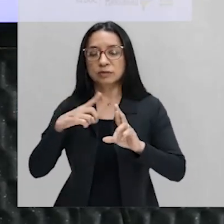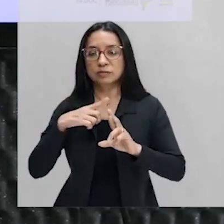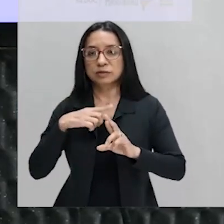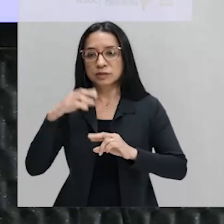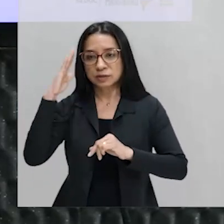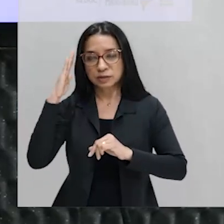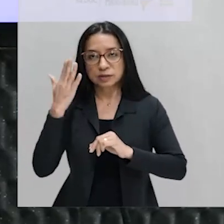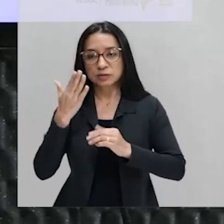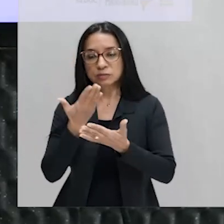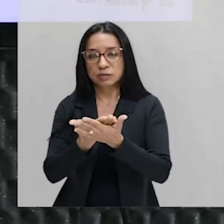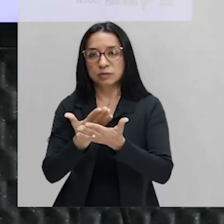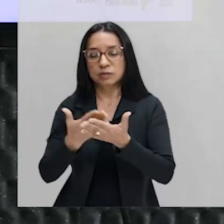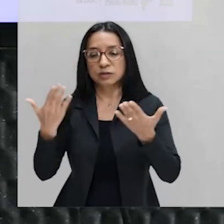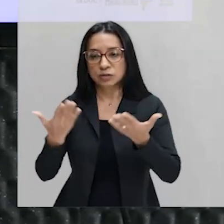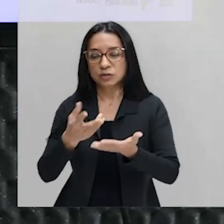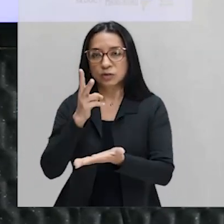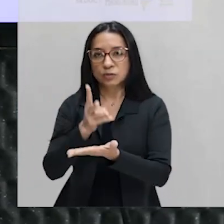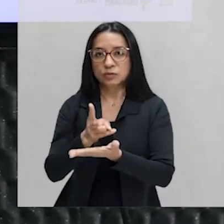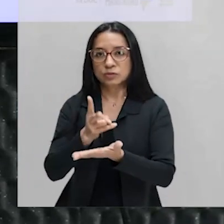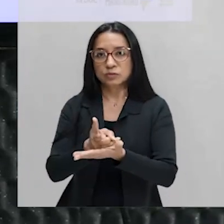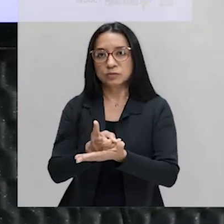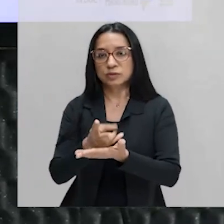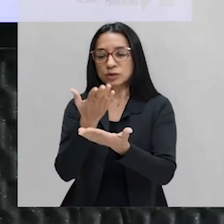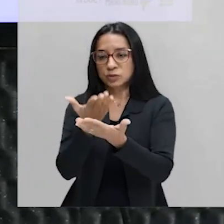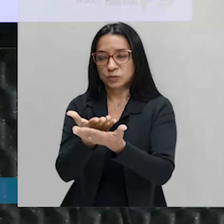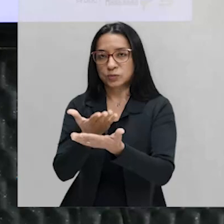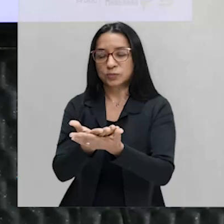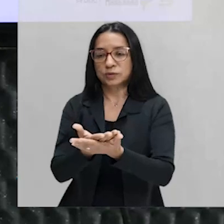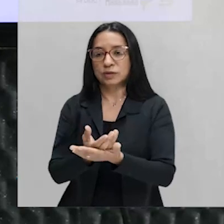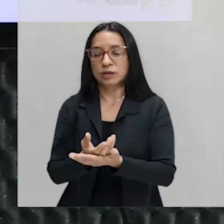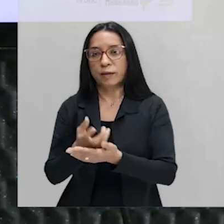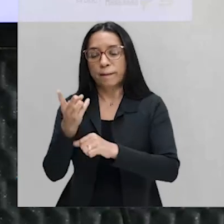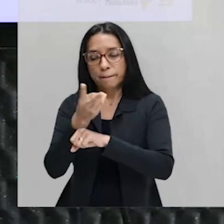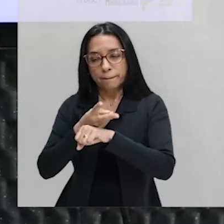gente continua, tá? E estudem,